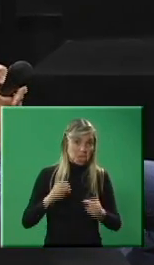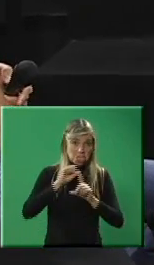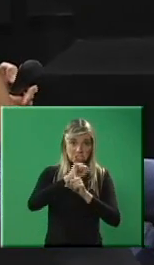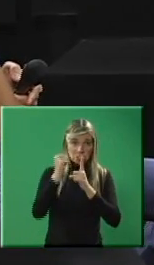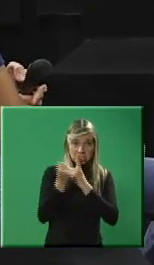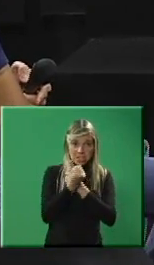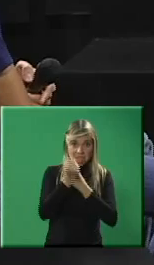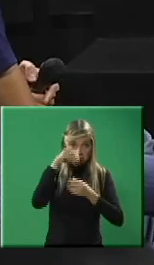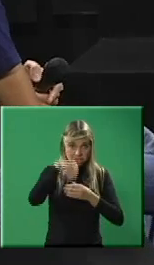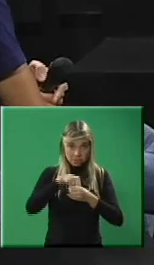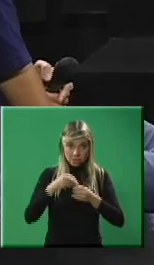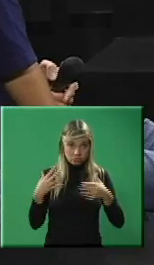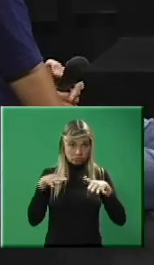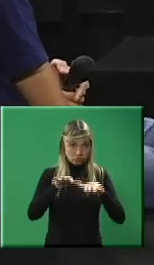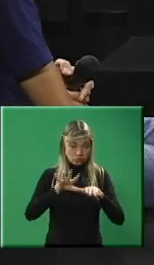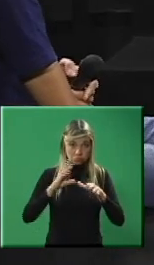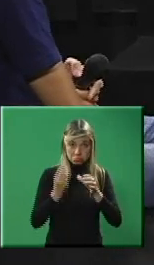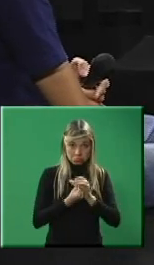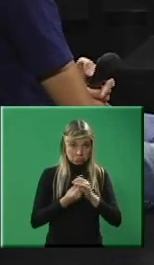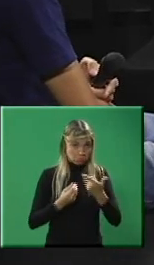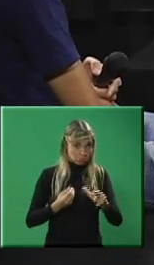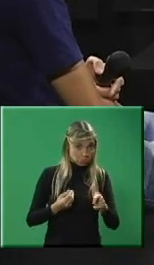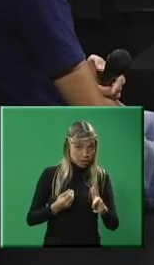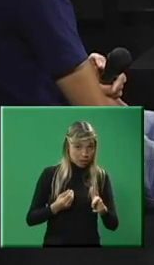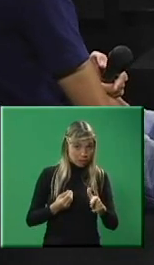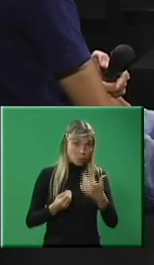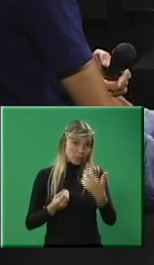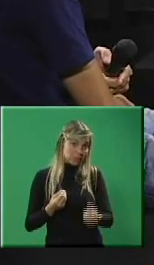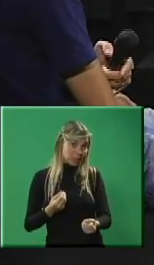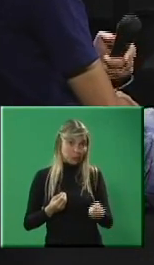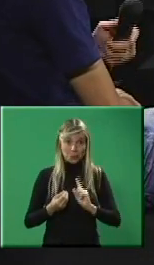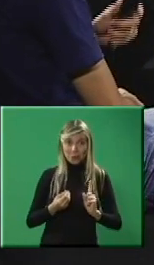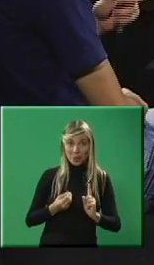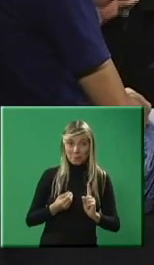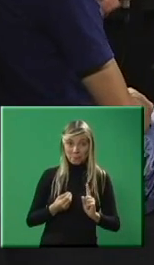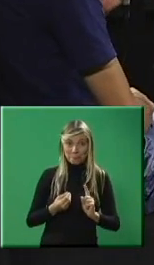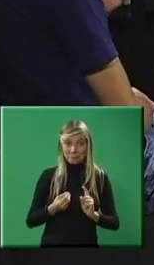uma sociedade, mas esse modelo de sociedade atende?